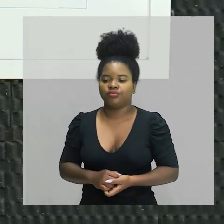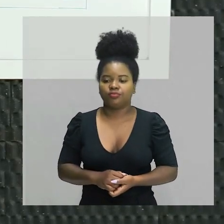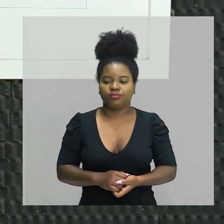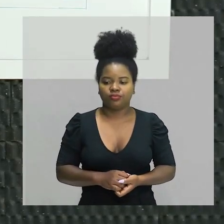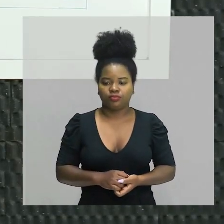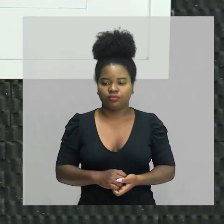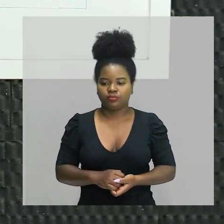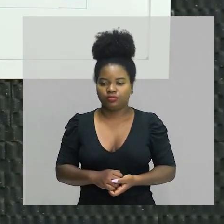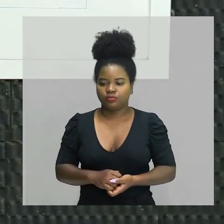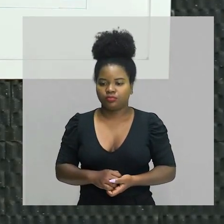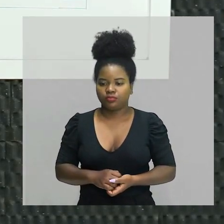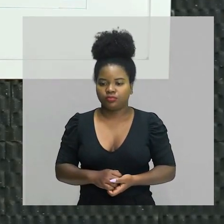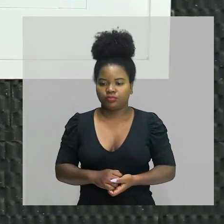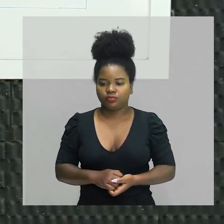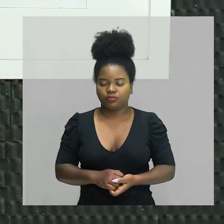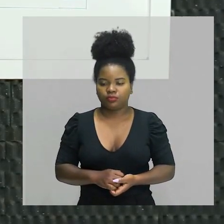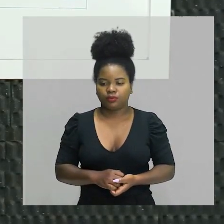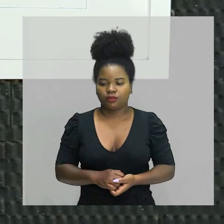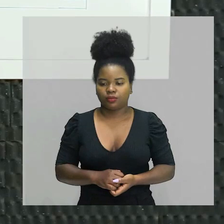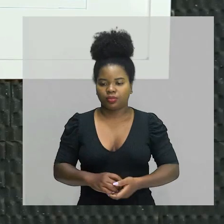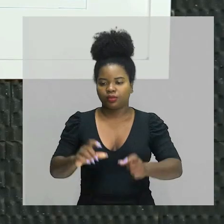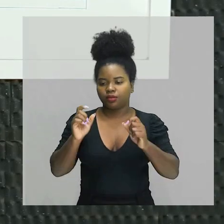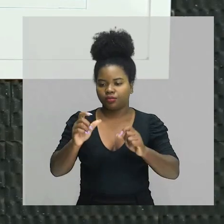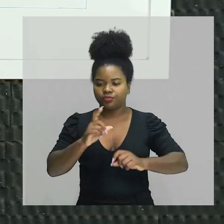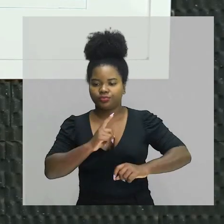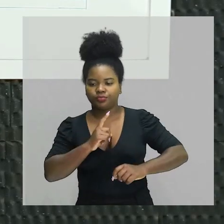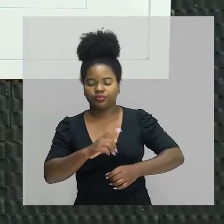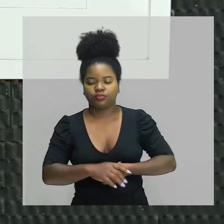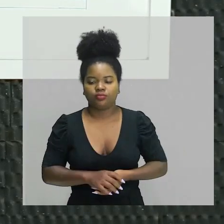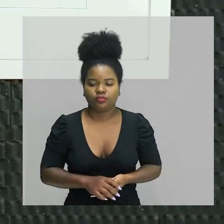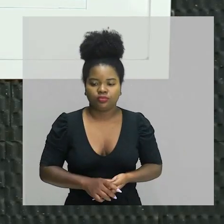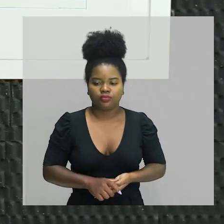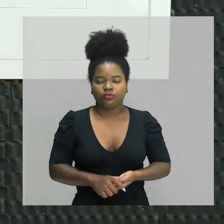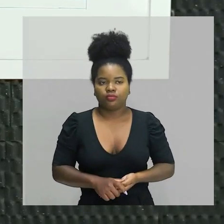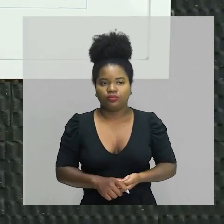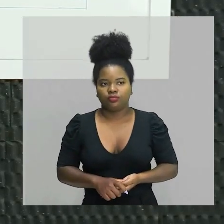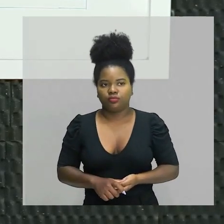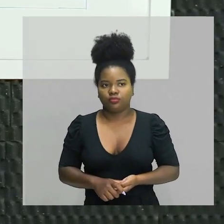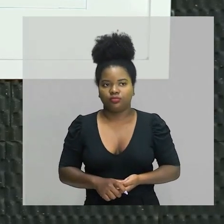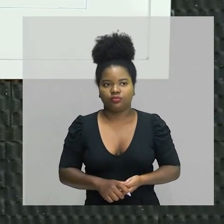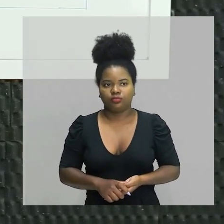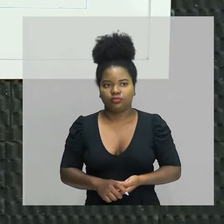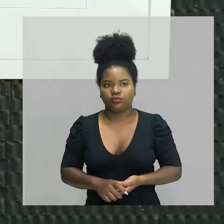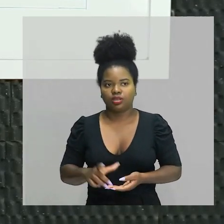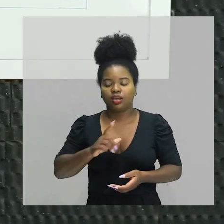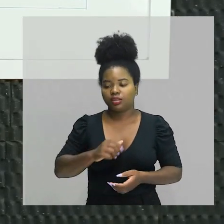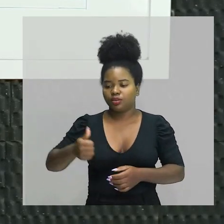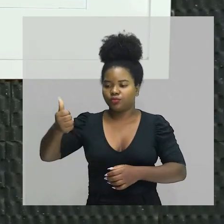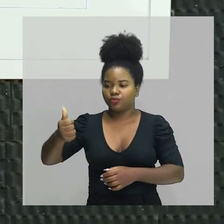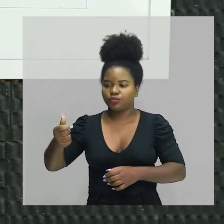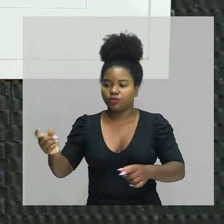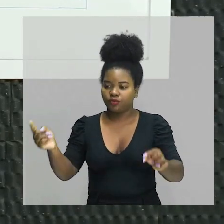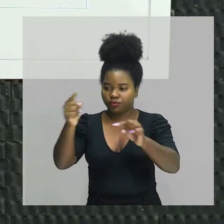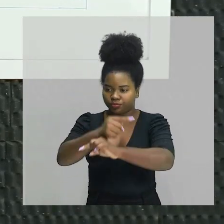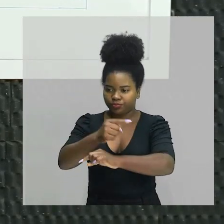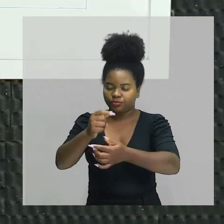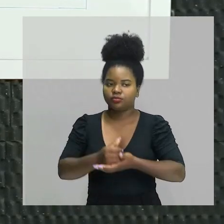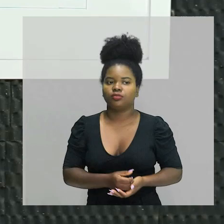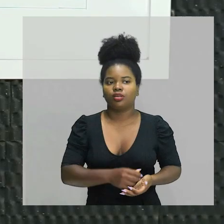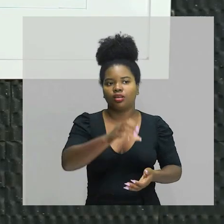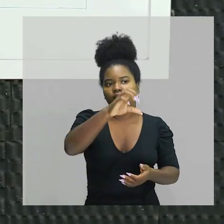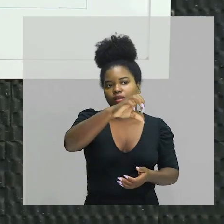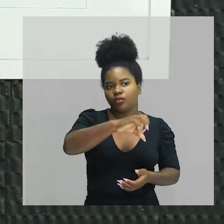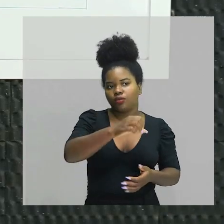Certinho, turma? Beleza? Então, o que nós temos aqui? Vou trazer esse 1 para cá com o sinal trocado.